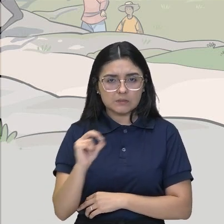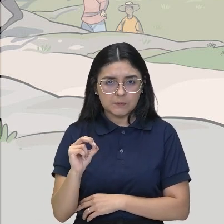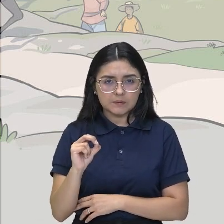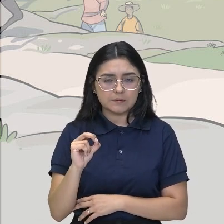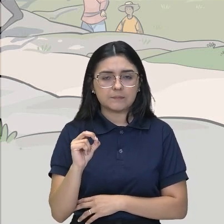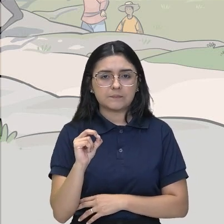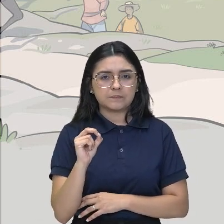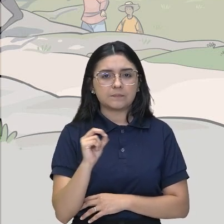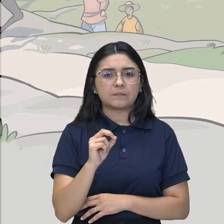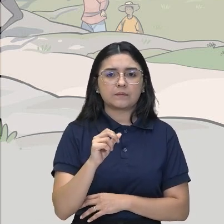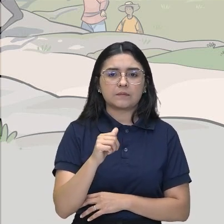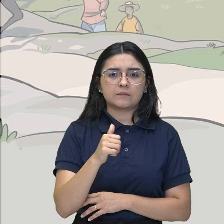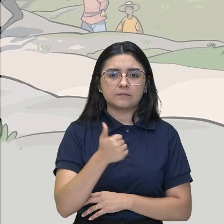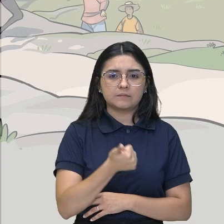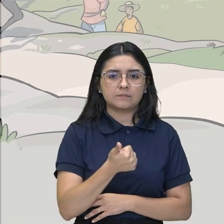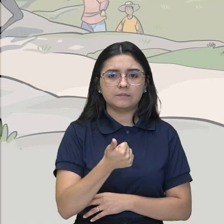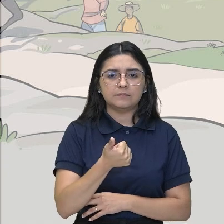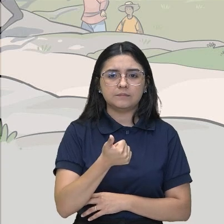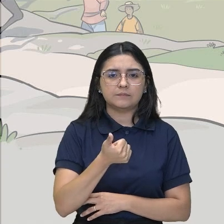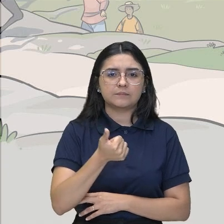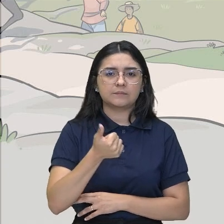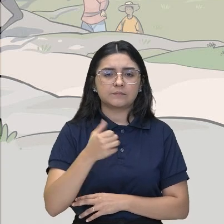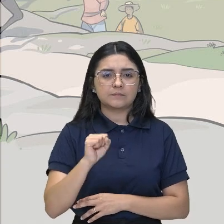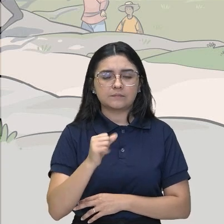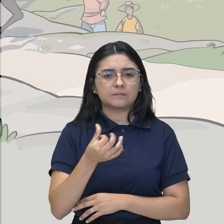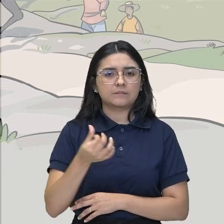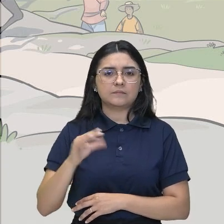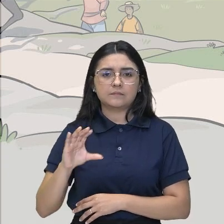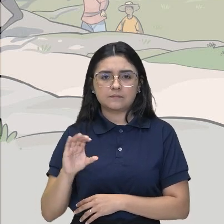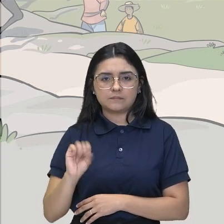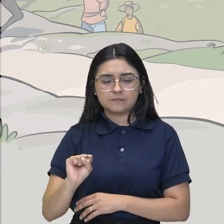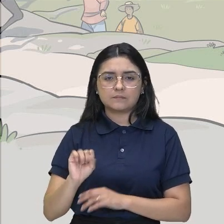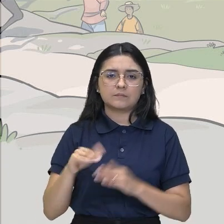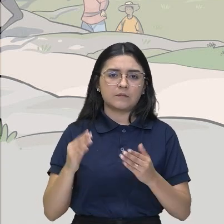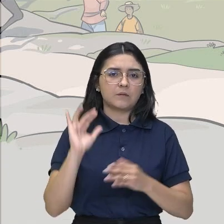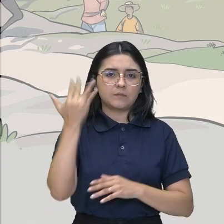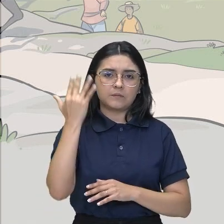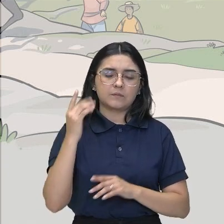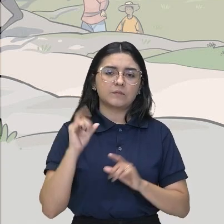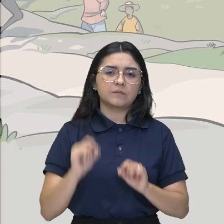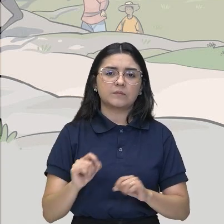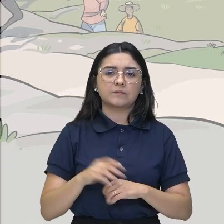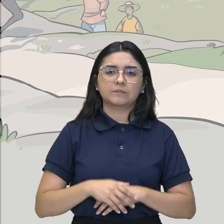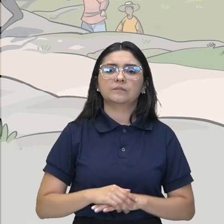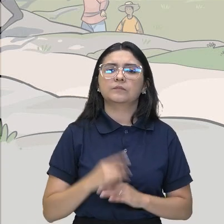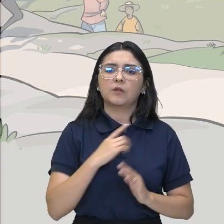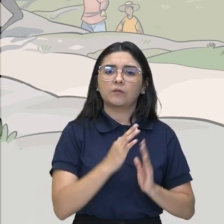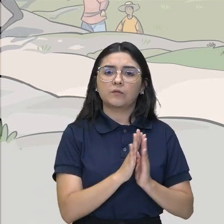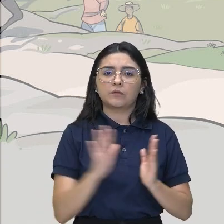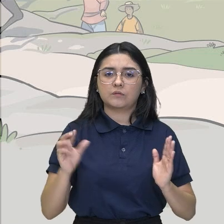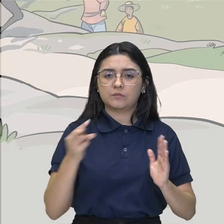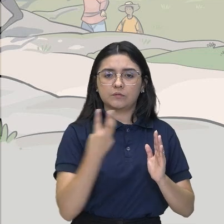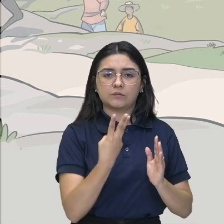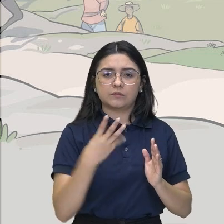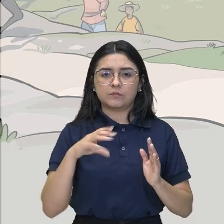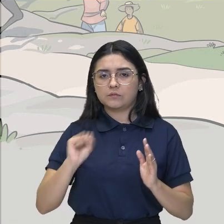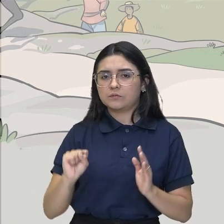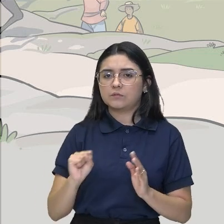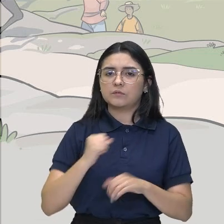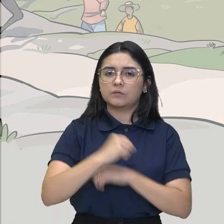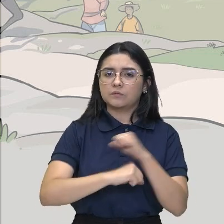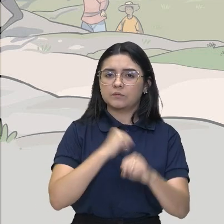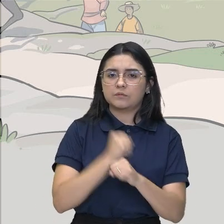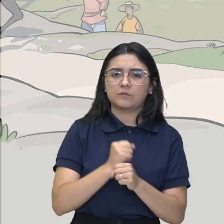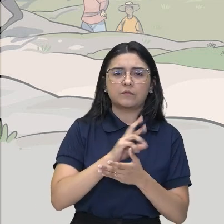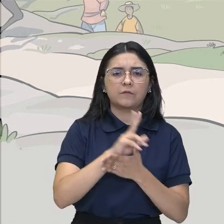1850 a 1888, que foi quando a abolição realmente aconteceu, foram 38 anos. Só que várias leis, como a